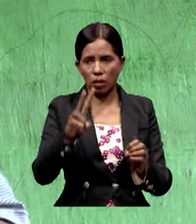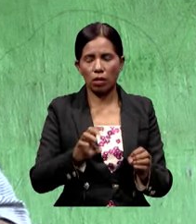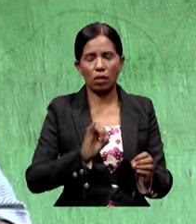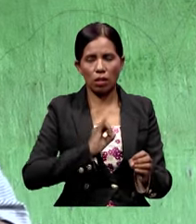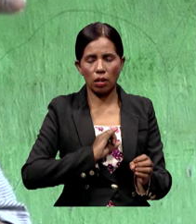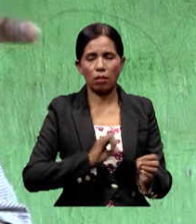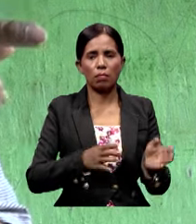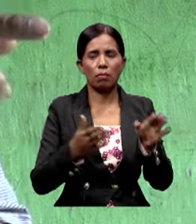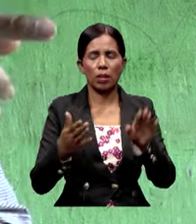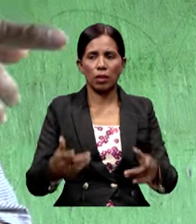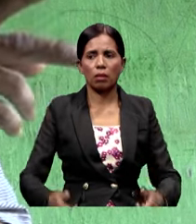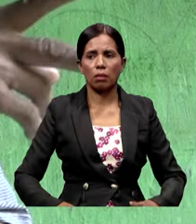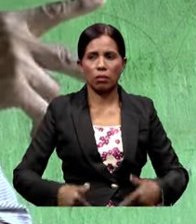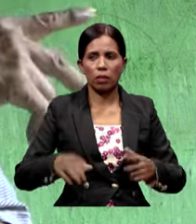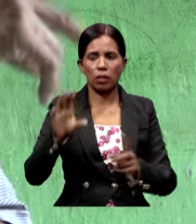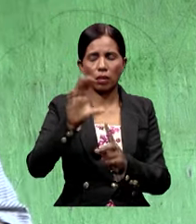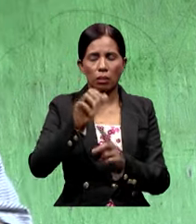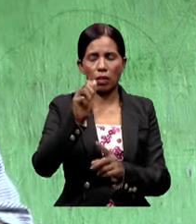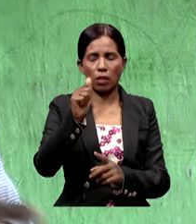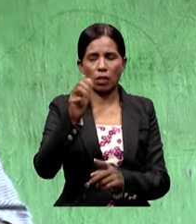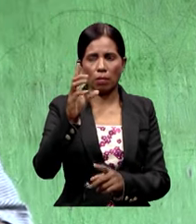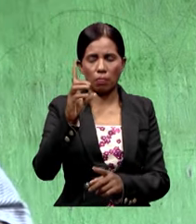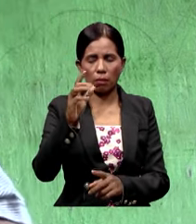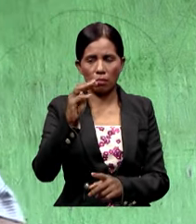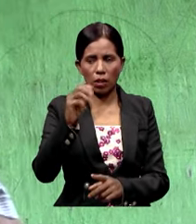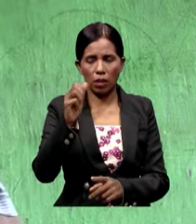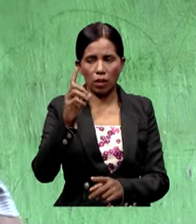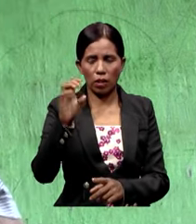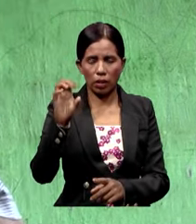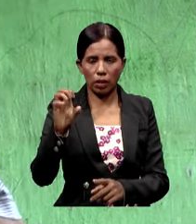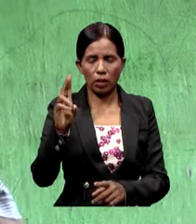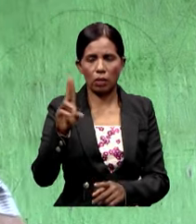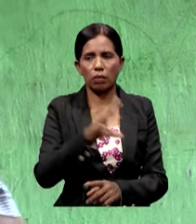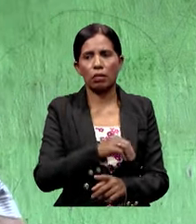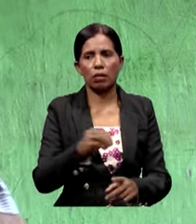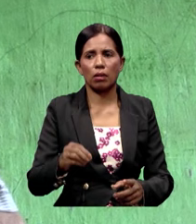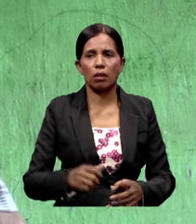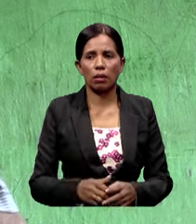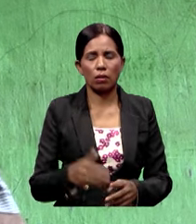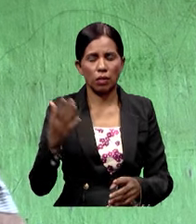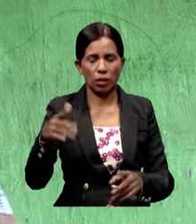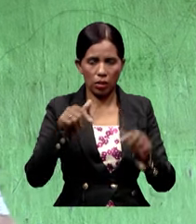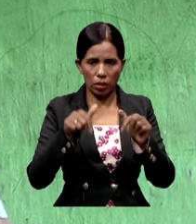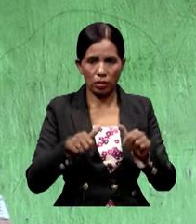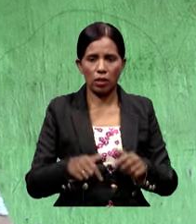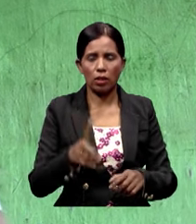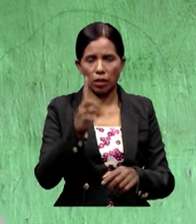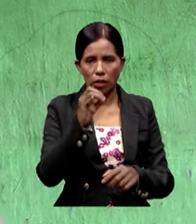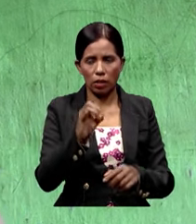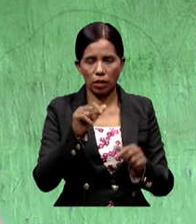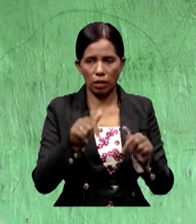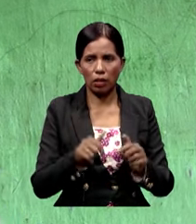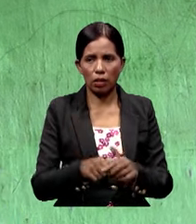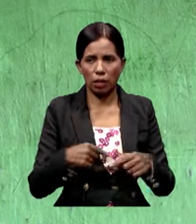more comandante Amadeu ba sente no re tu hau beate